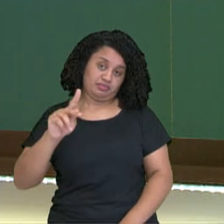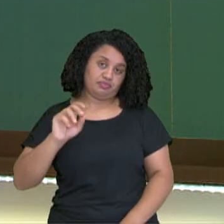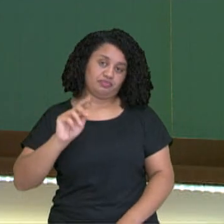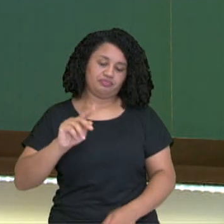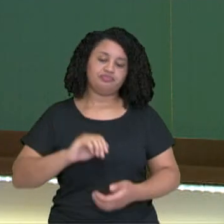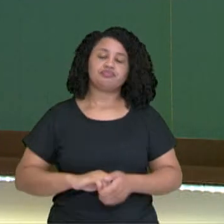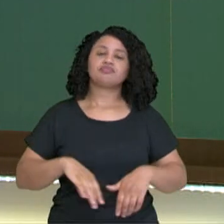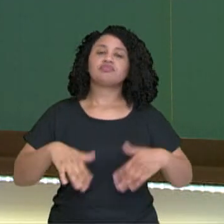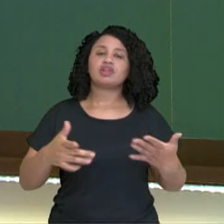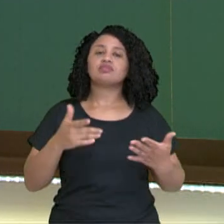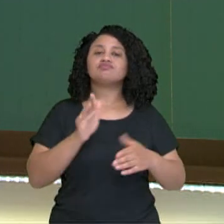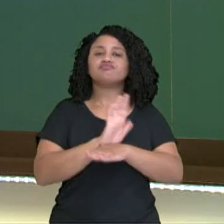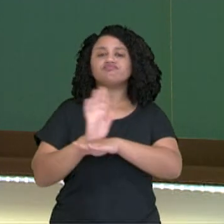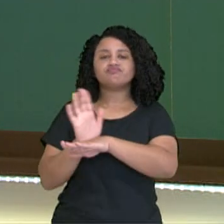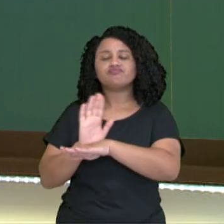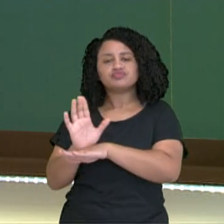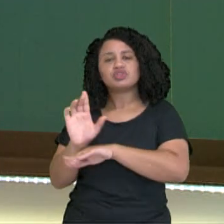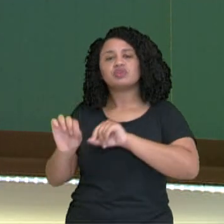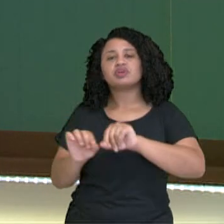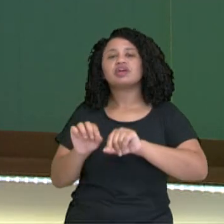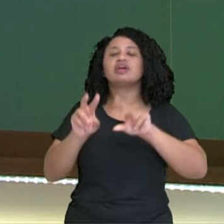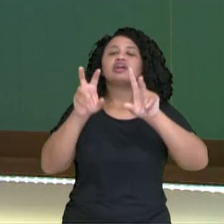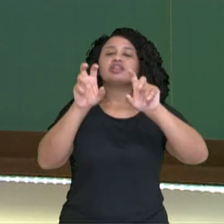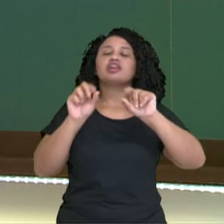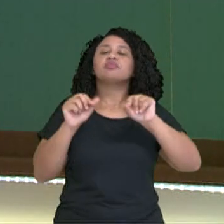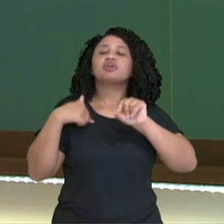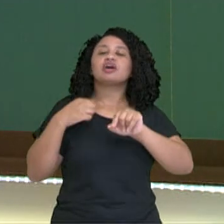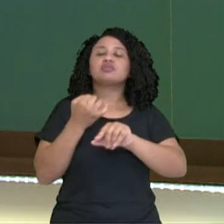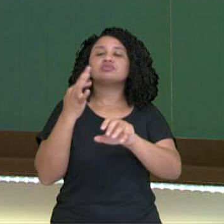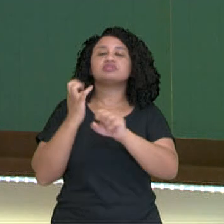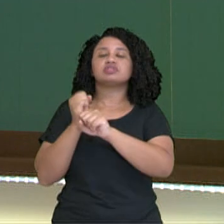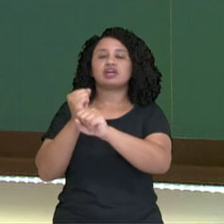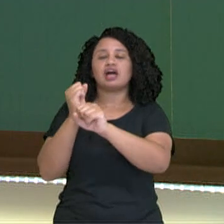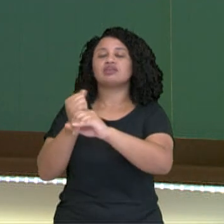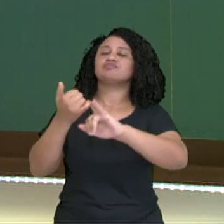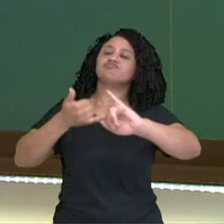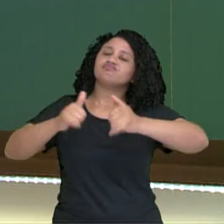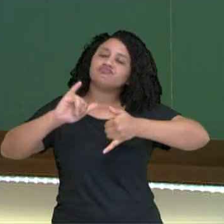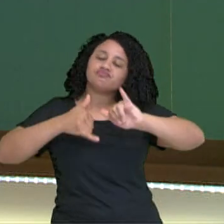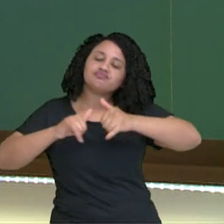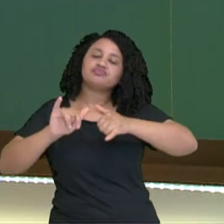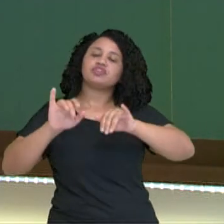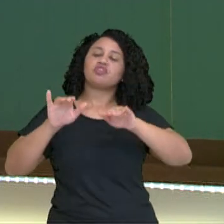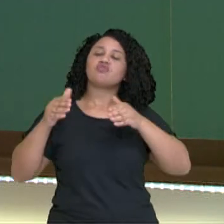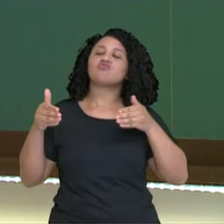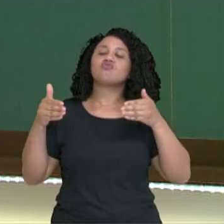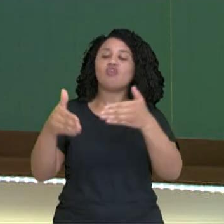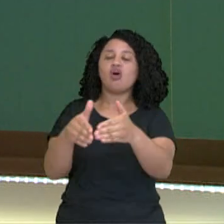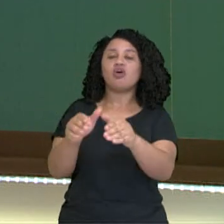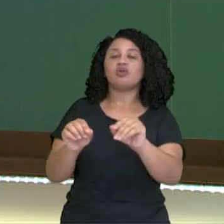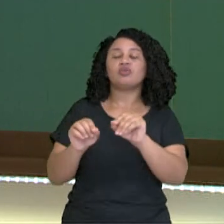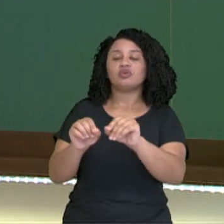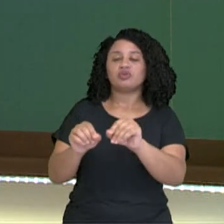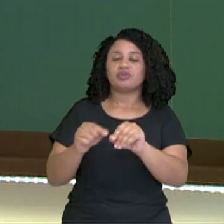Nesse vídeo, nós falamos a respeito de cálculos químicos, dando mais ênfase à